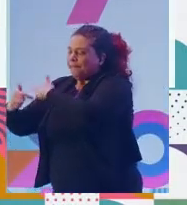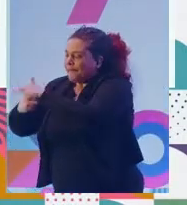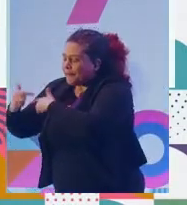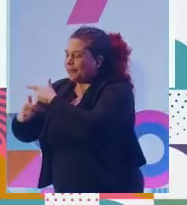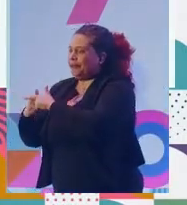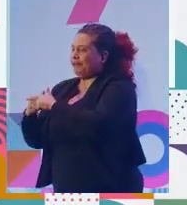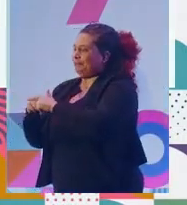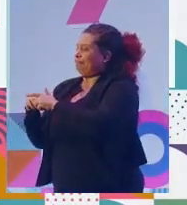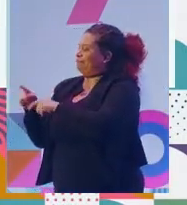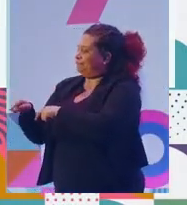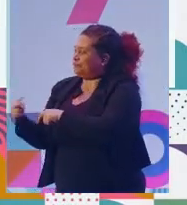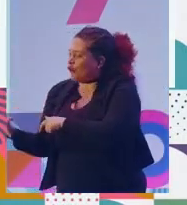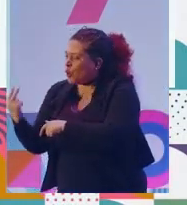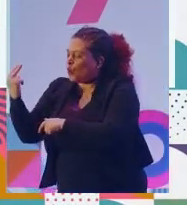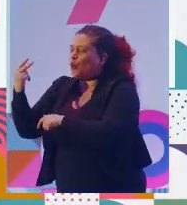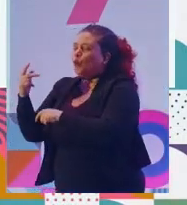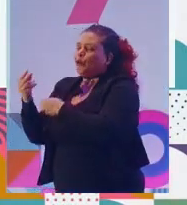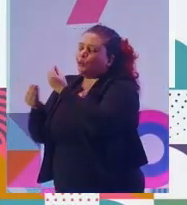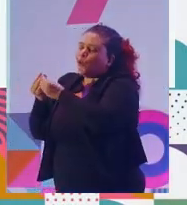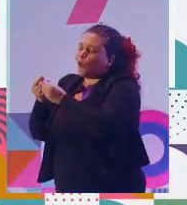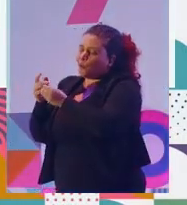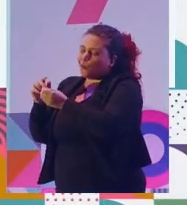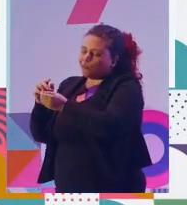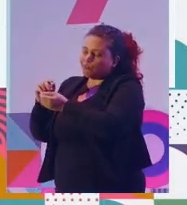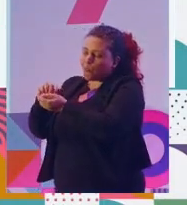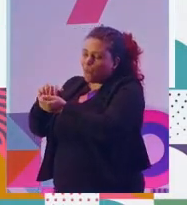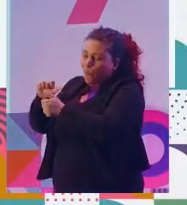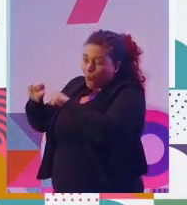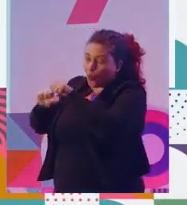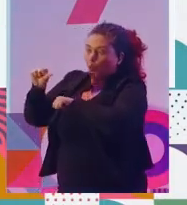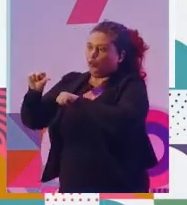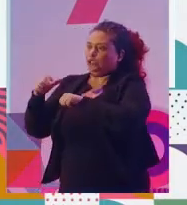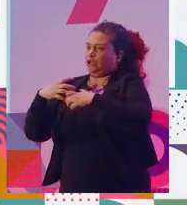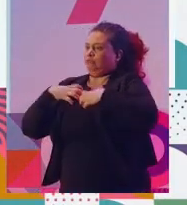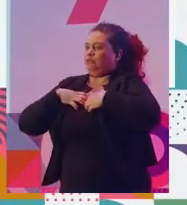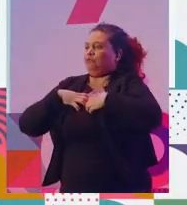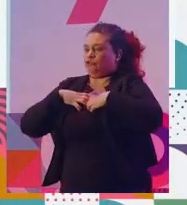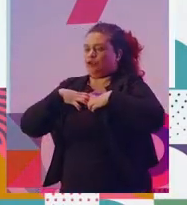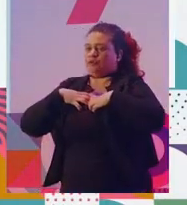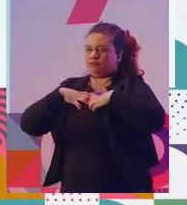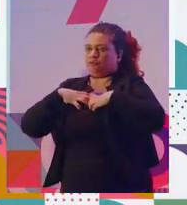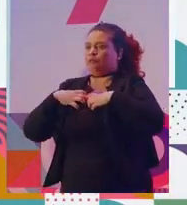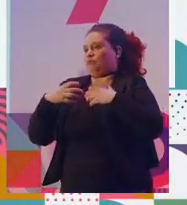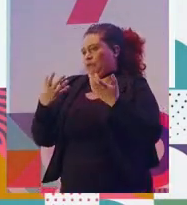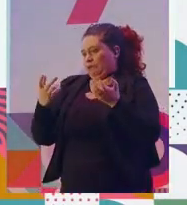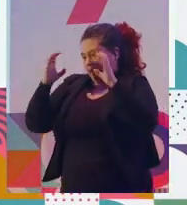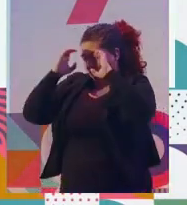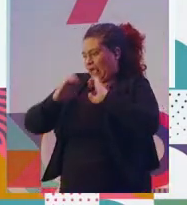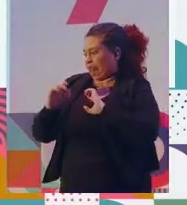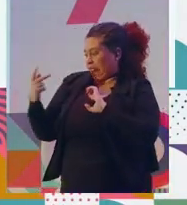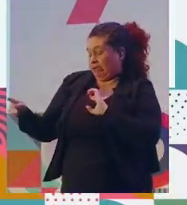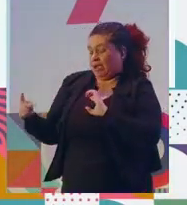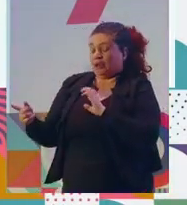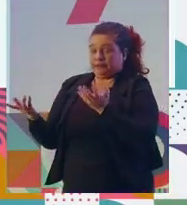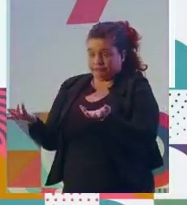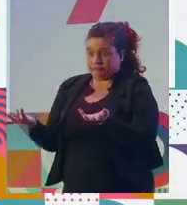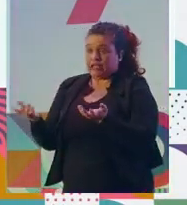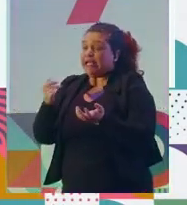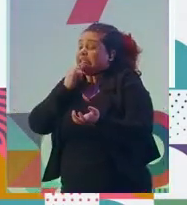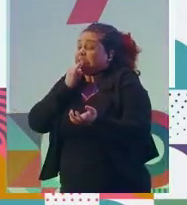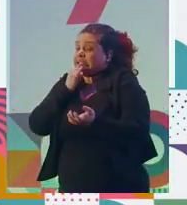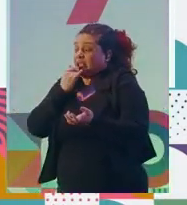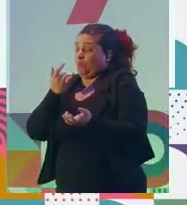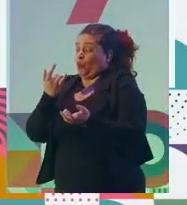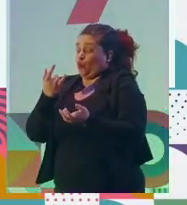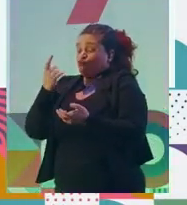afeta o comportamento, a gente não só faz automatização. E uma das dificuldades é quando a gente quer fazer que